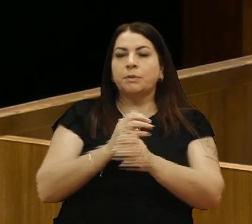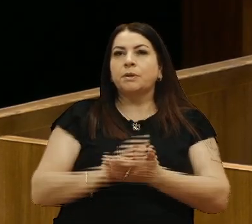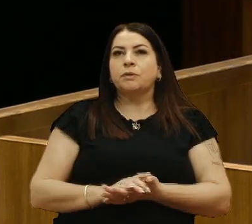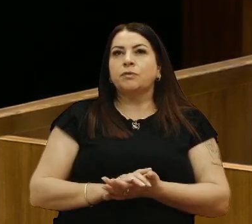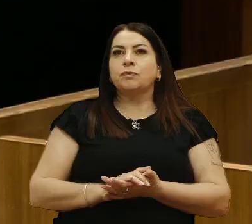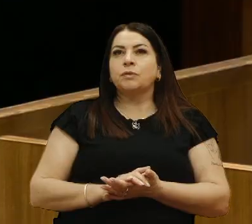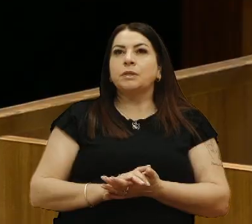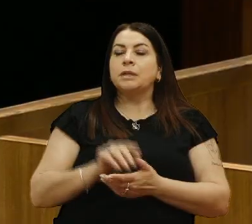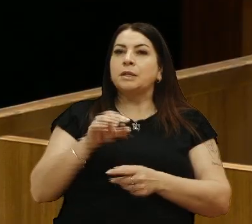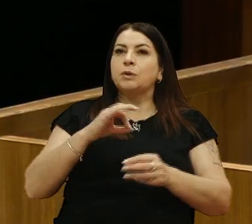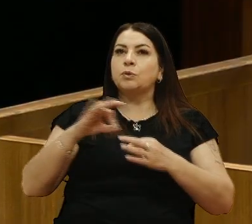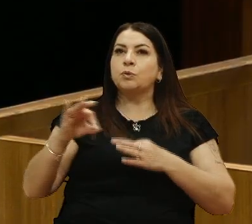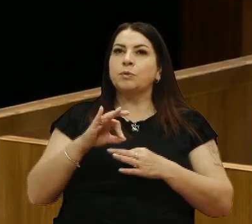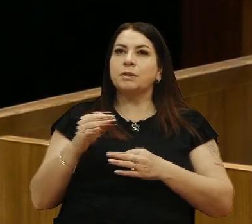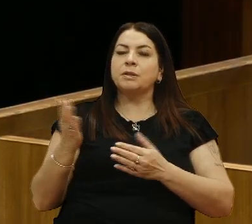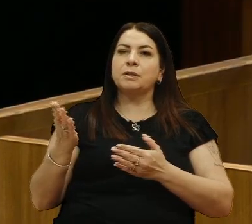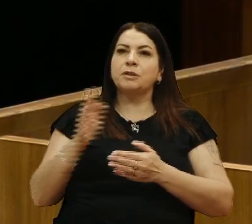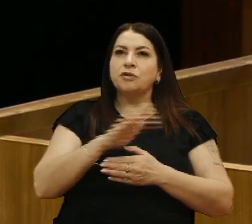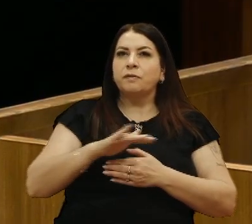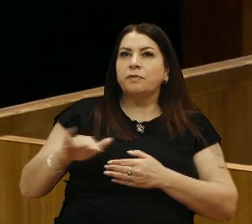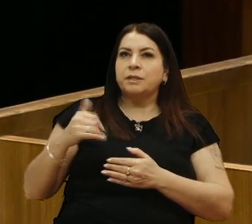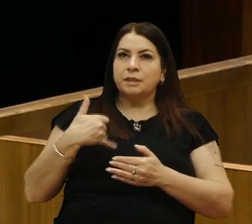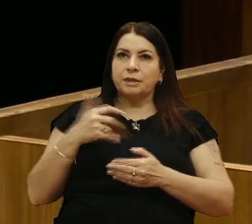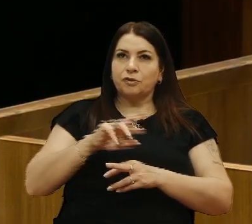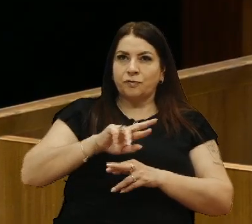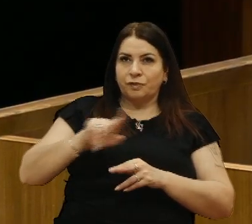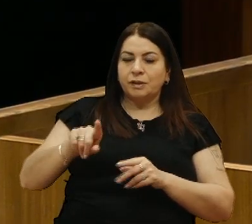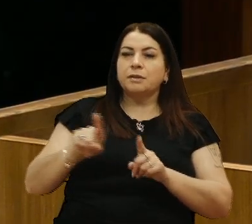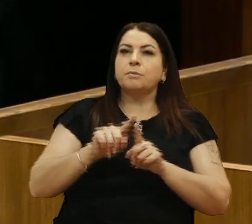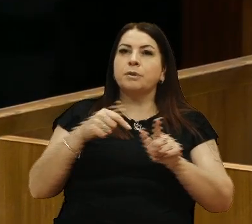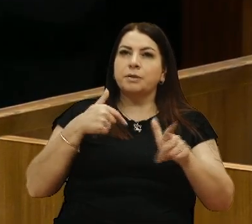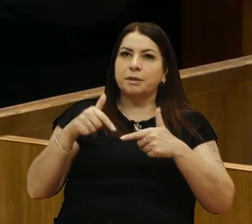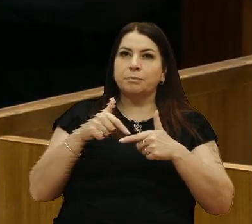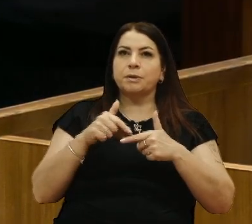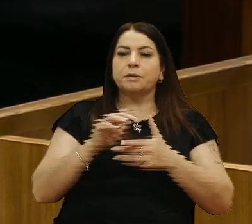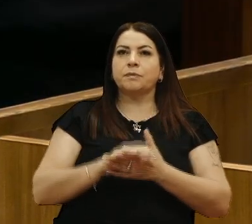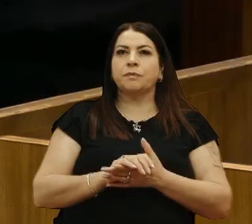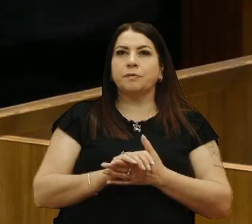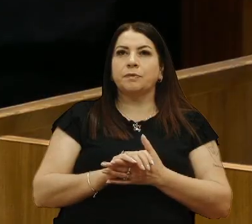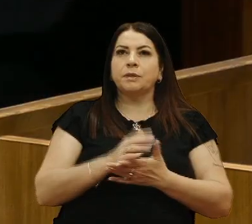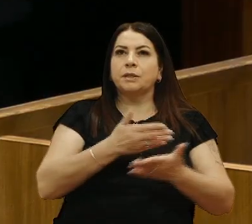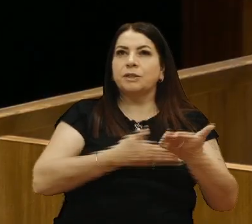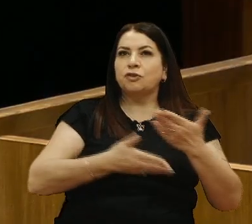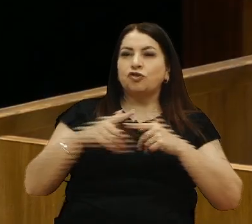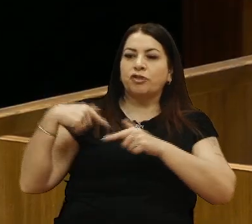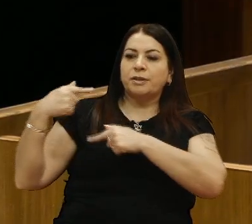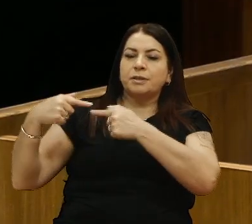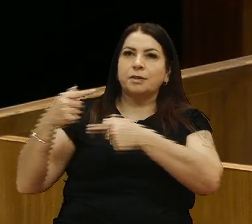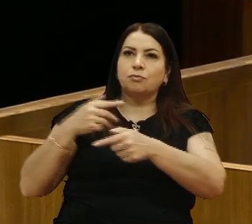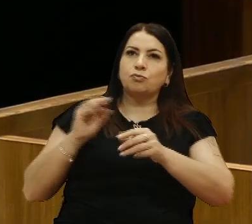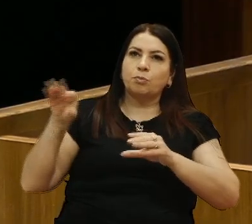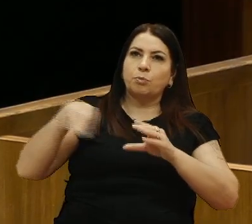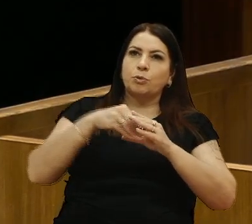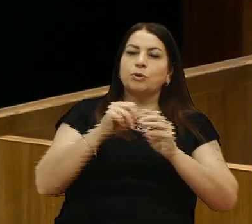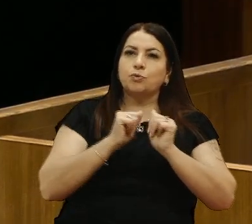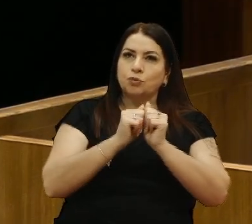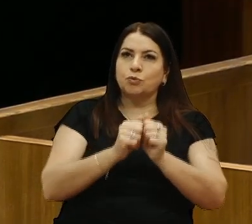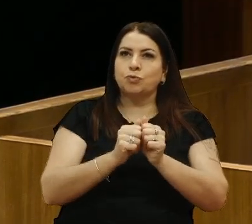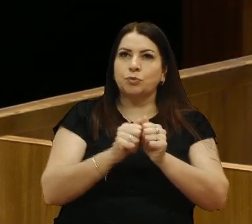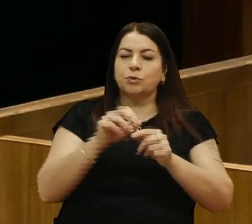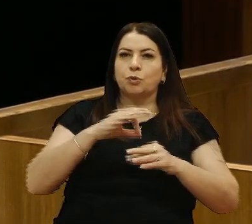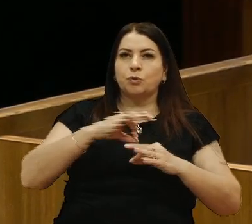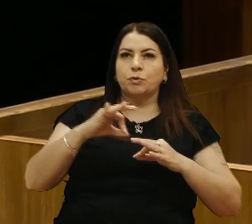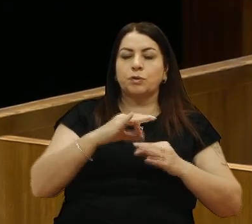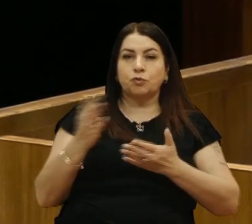O Concerto Infância de Todas as Idades, que trabalha com a intergeracionalidade, colocando no palco as